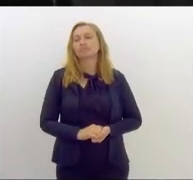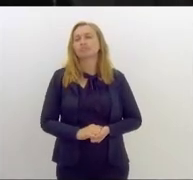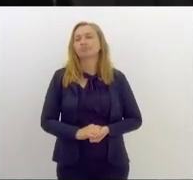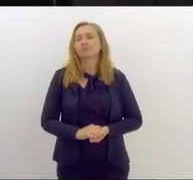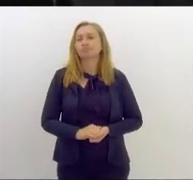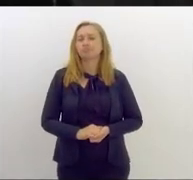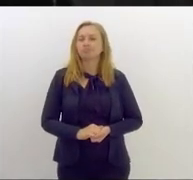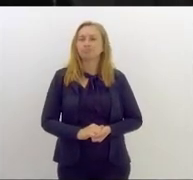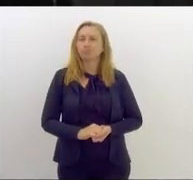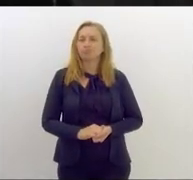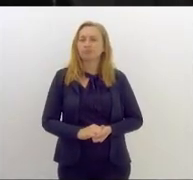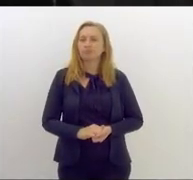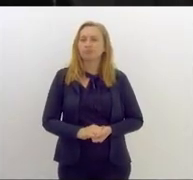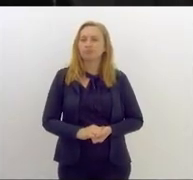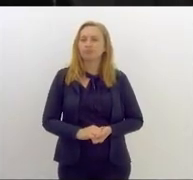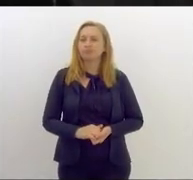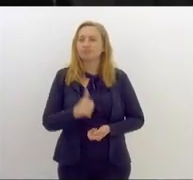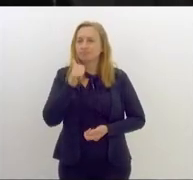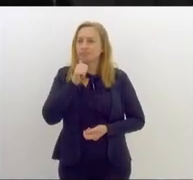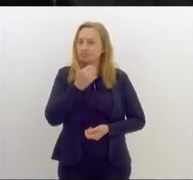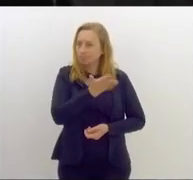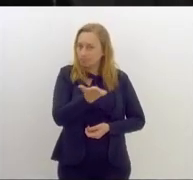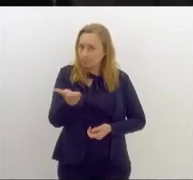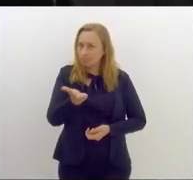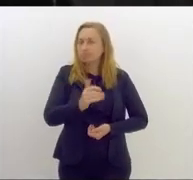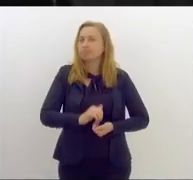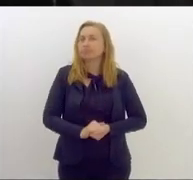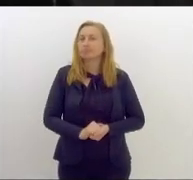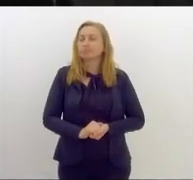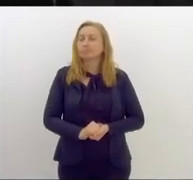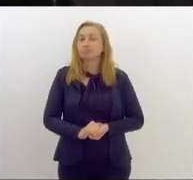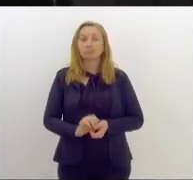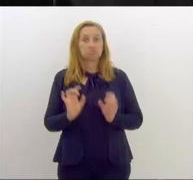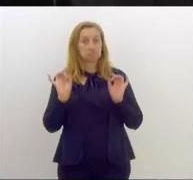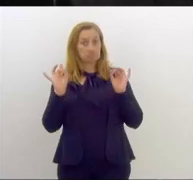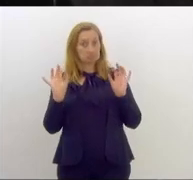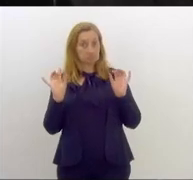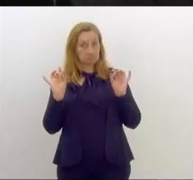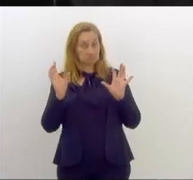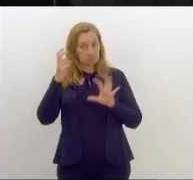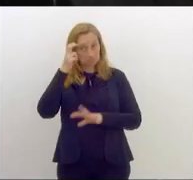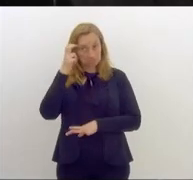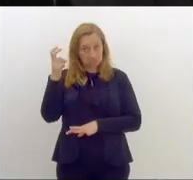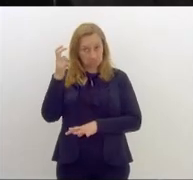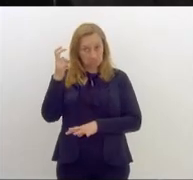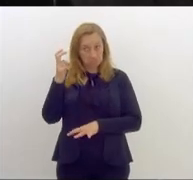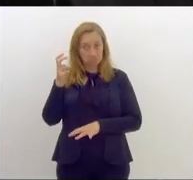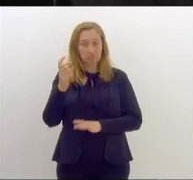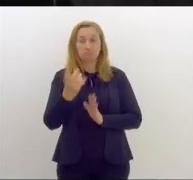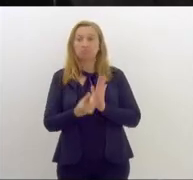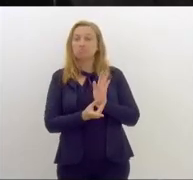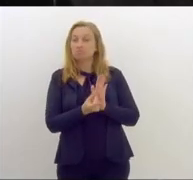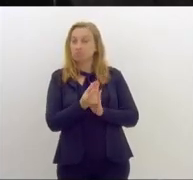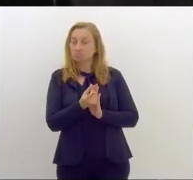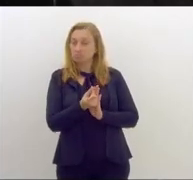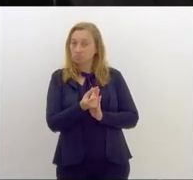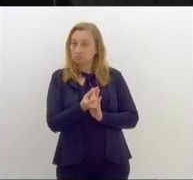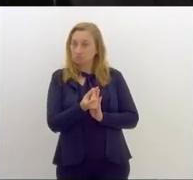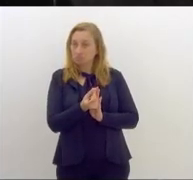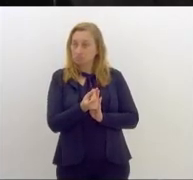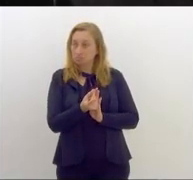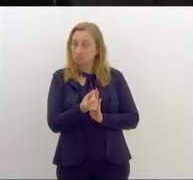E essas mulheres especialistas enquanto as públicas Deputado